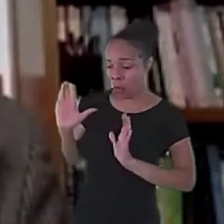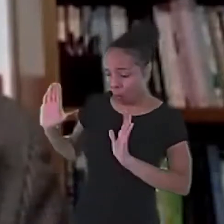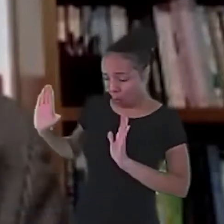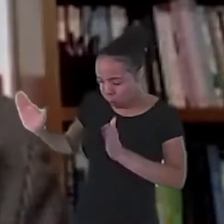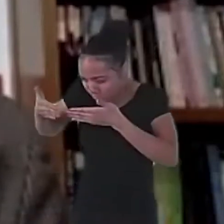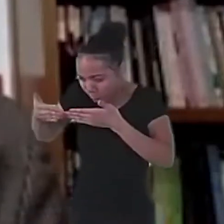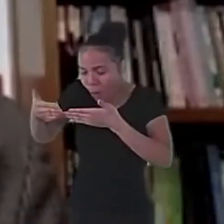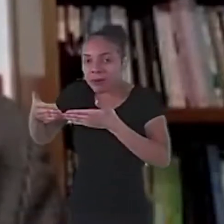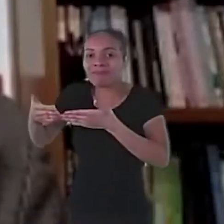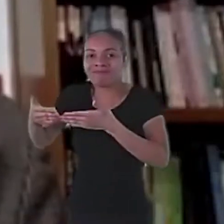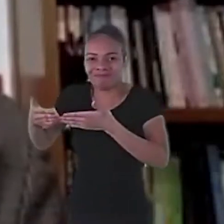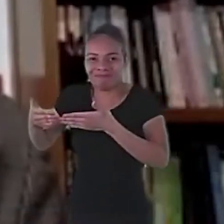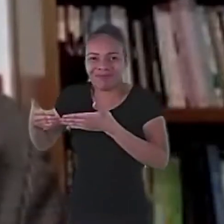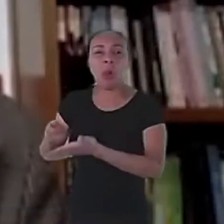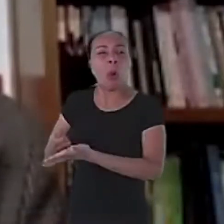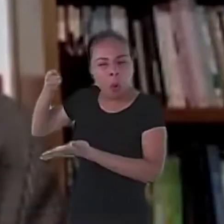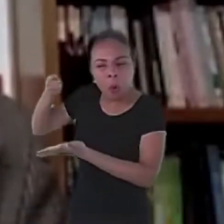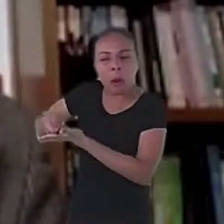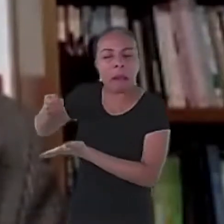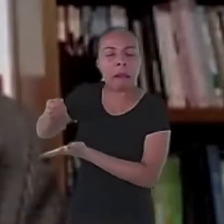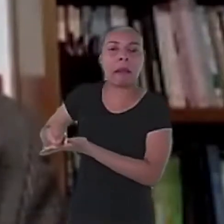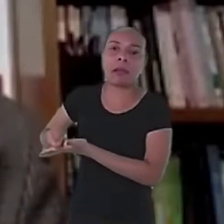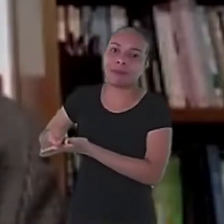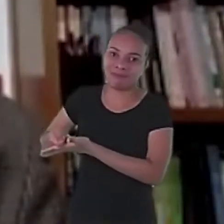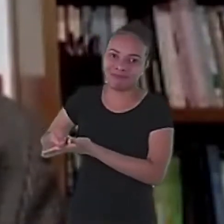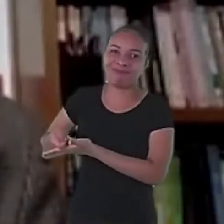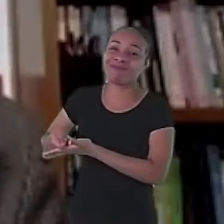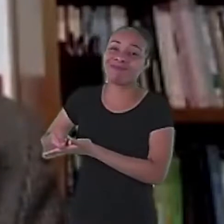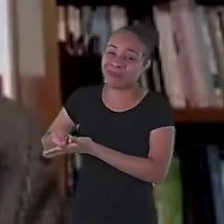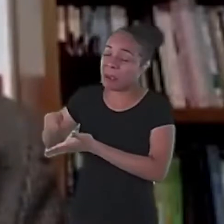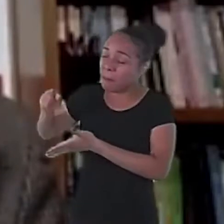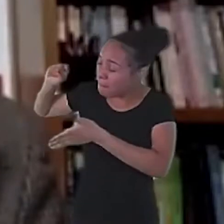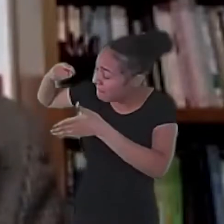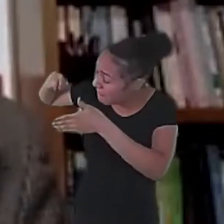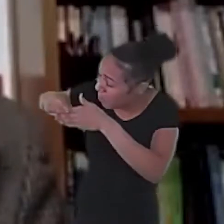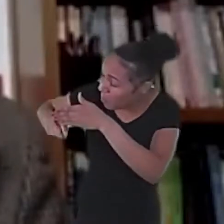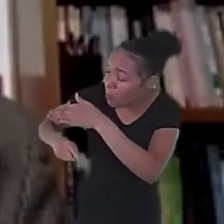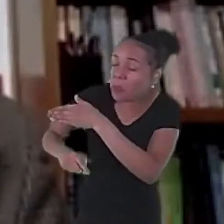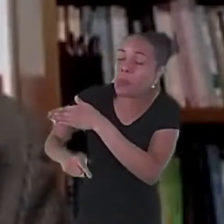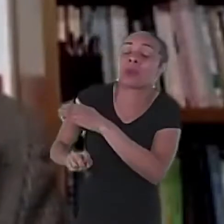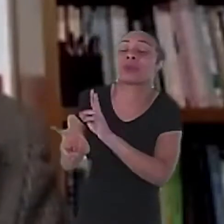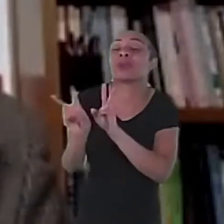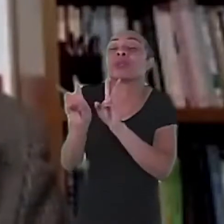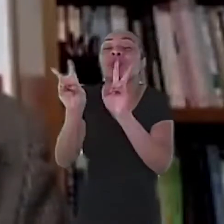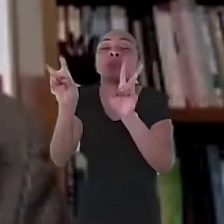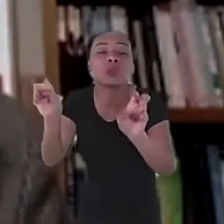uma repressão muito profunda da sexualidade,